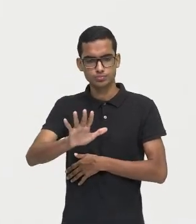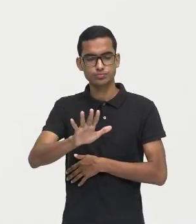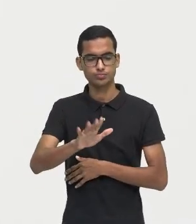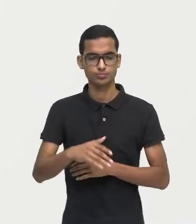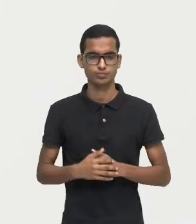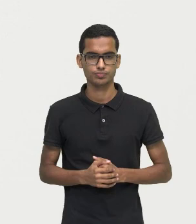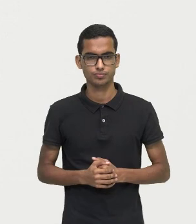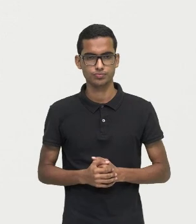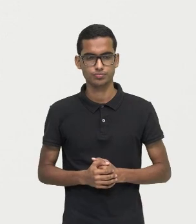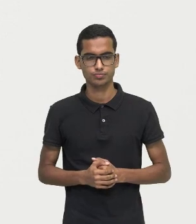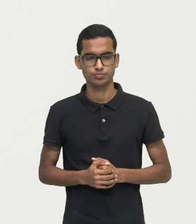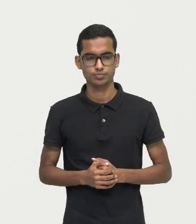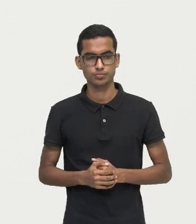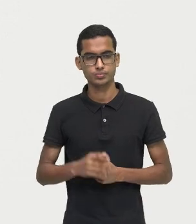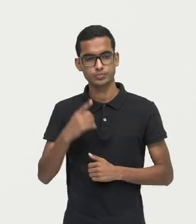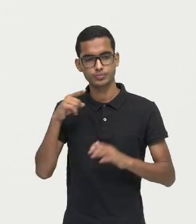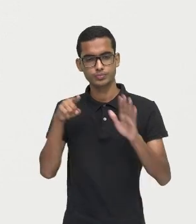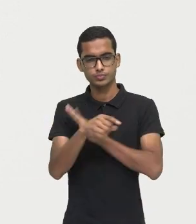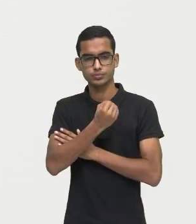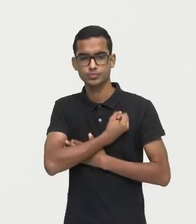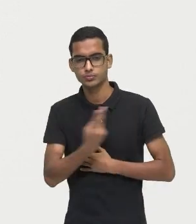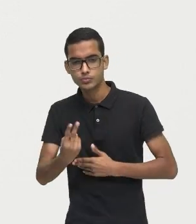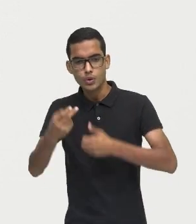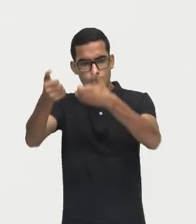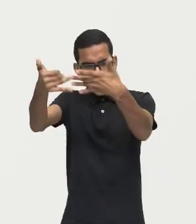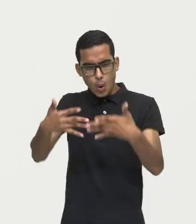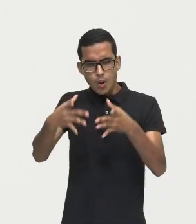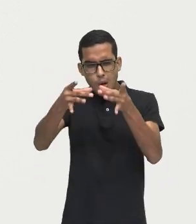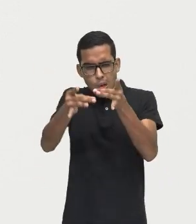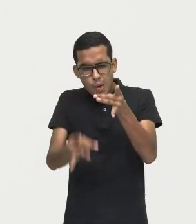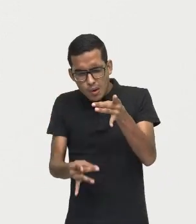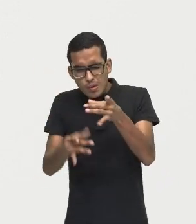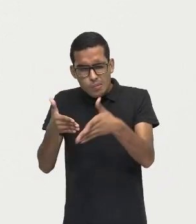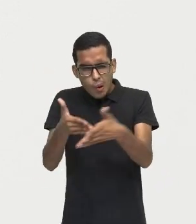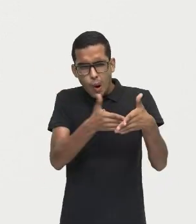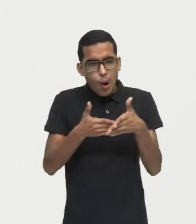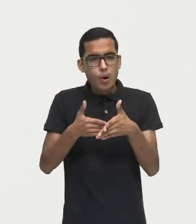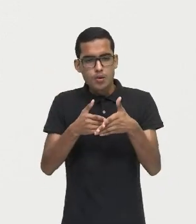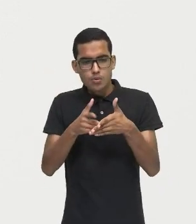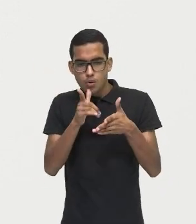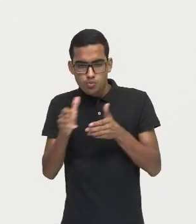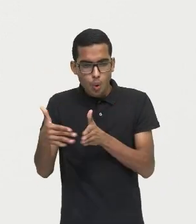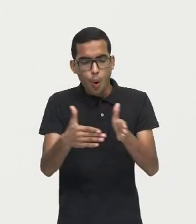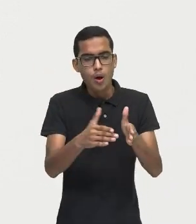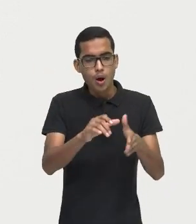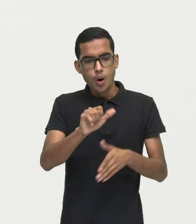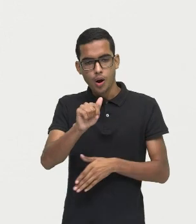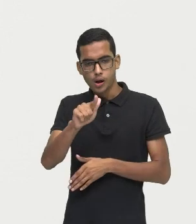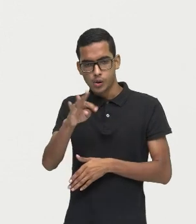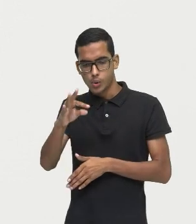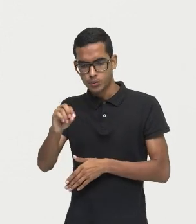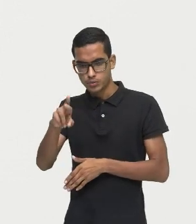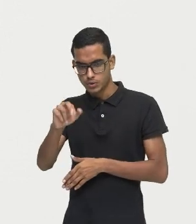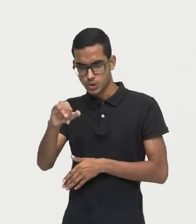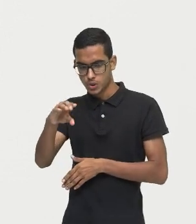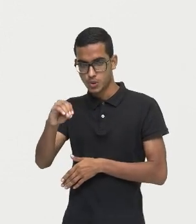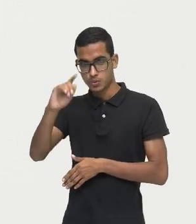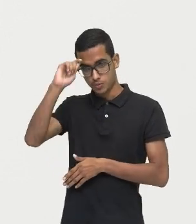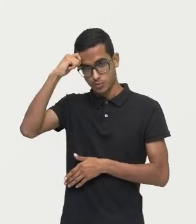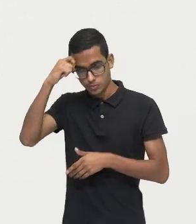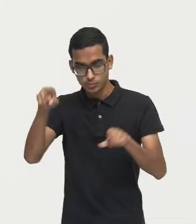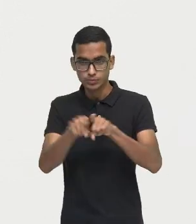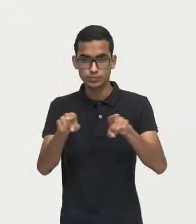nos trechos dos rios do Alto Rio Negro e do Rio Amazonas. Então, vamos verificar que